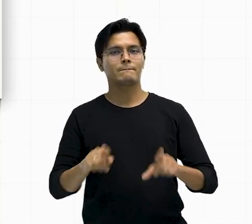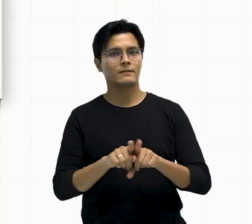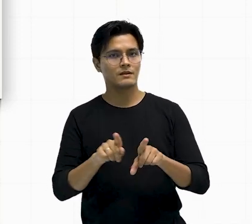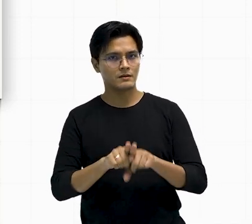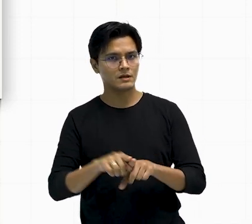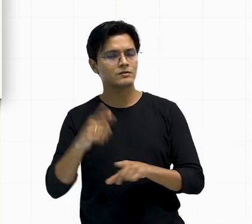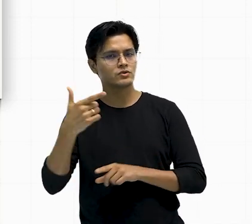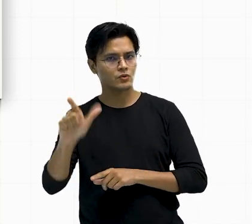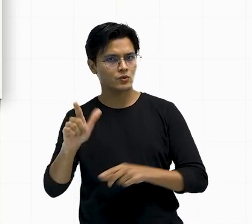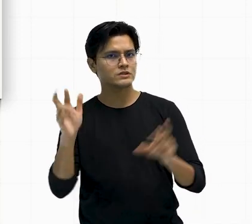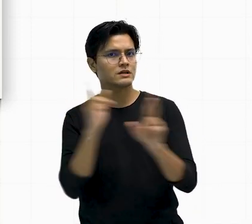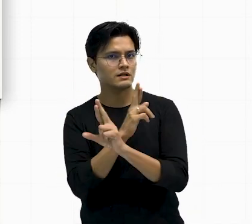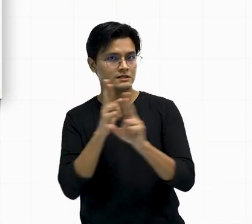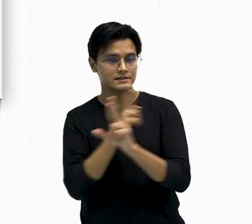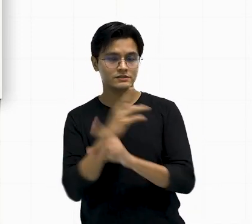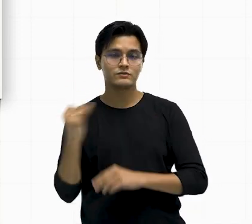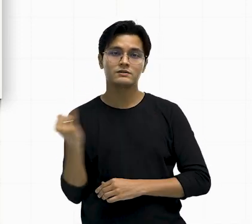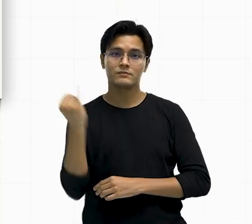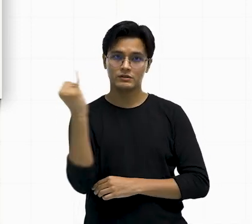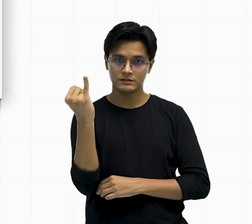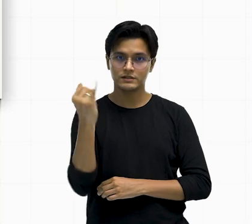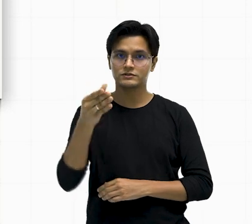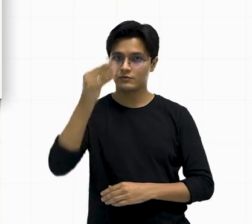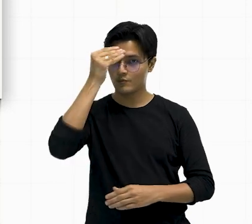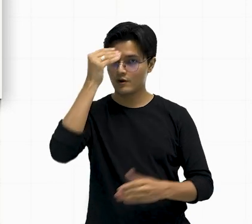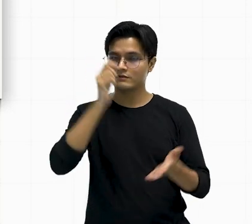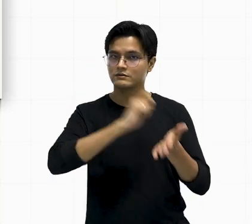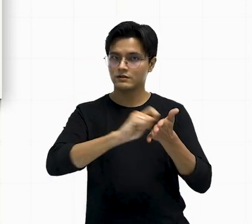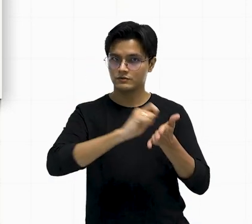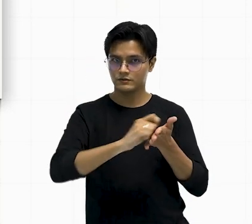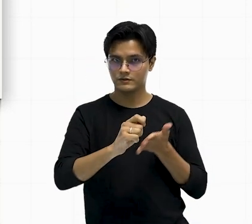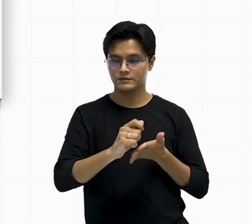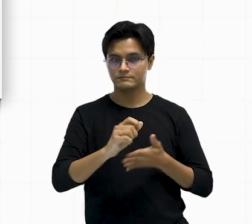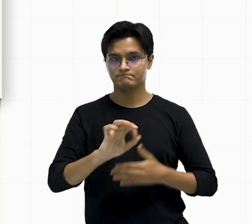outra relação muito importante, anotem isso aí, tá?